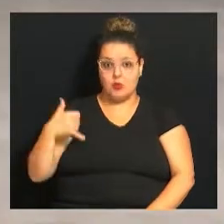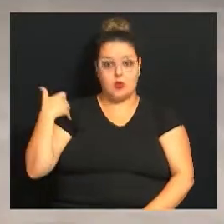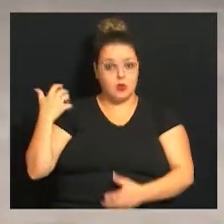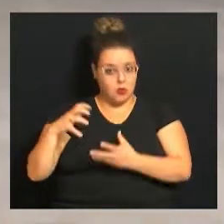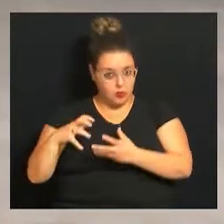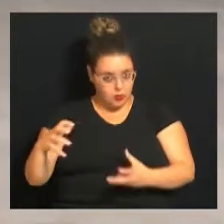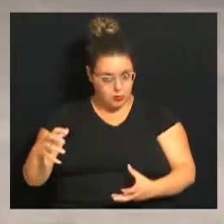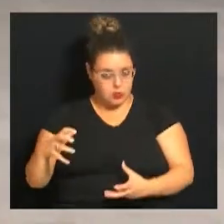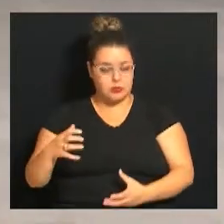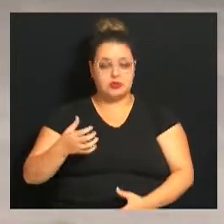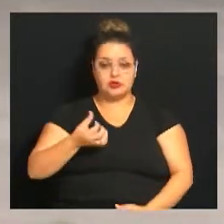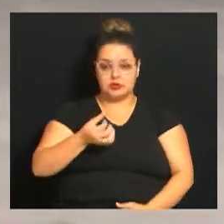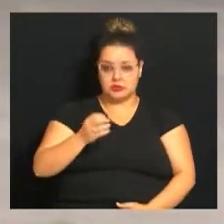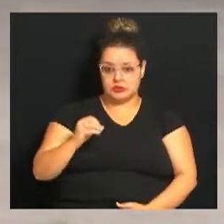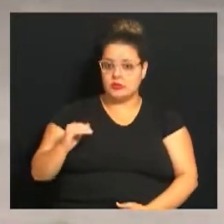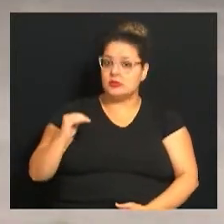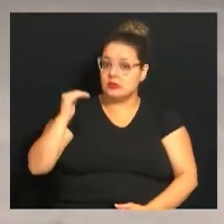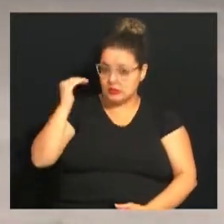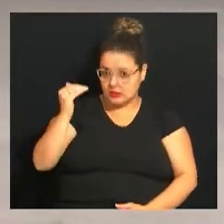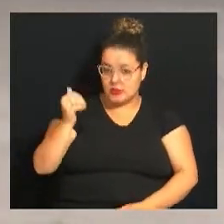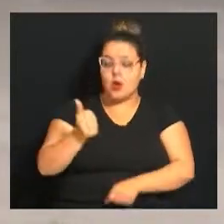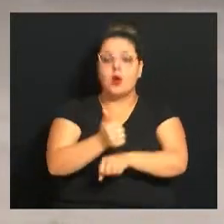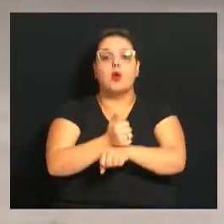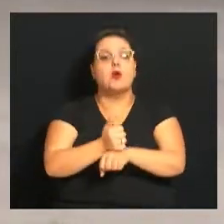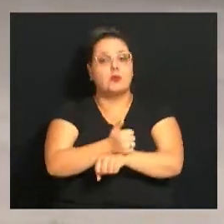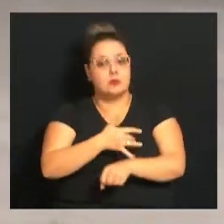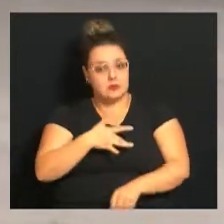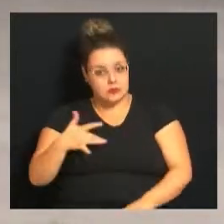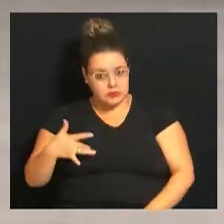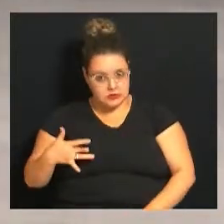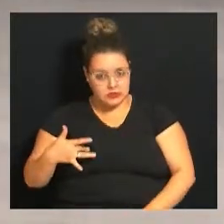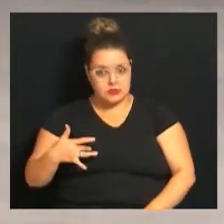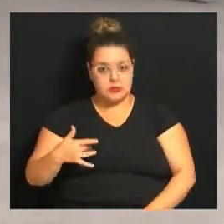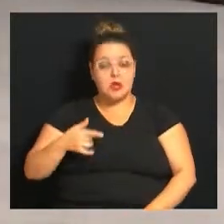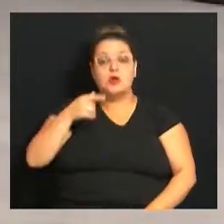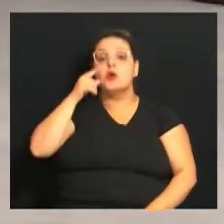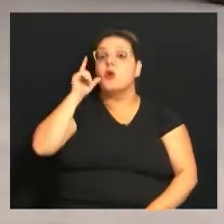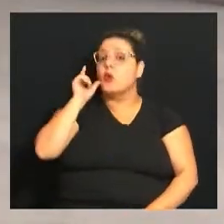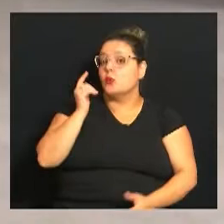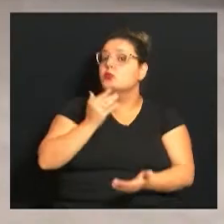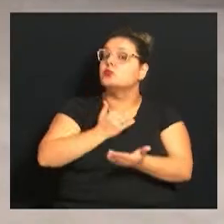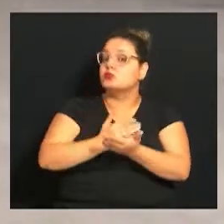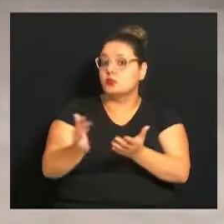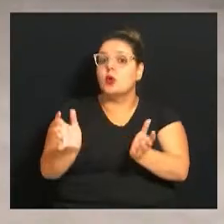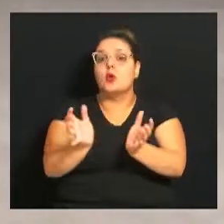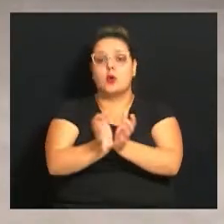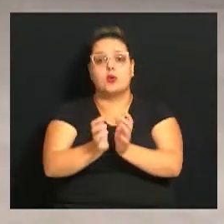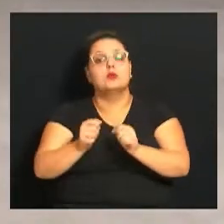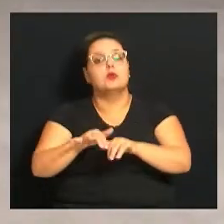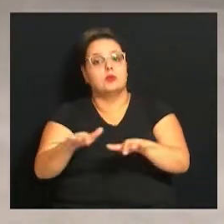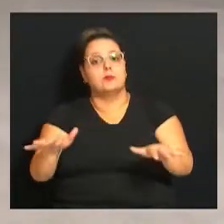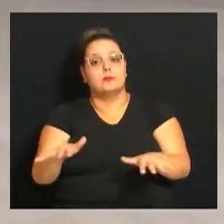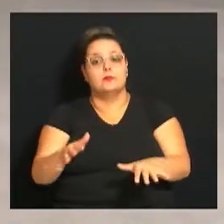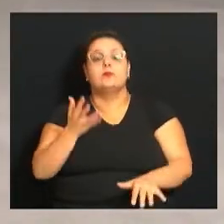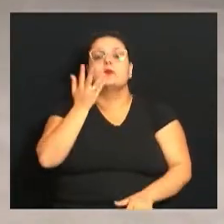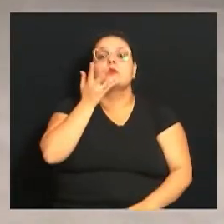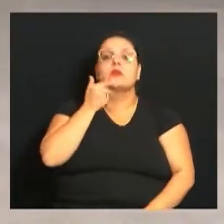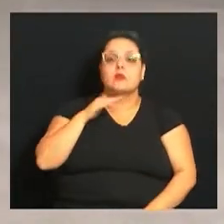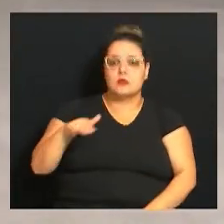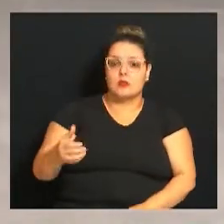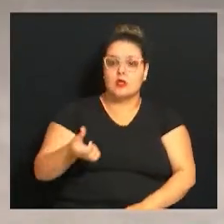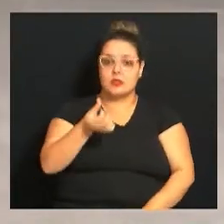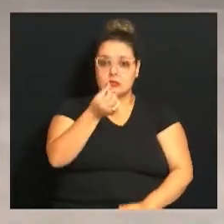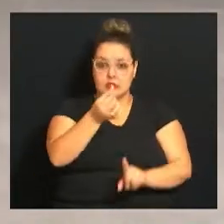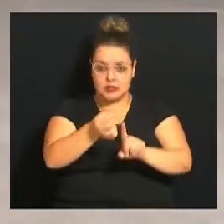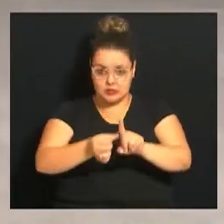acima de 60 anos e também profissionais de saúde, e desde ontem esse novo grupo ampliado, que inclui crianças entre 6 meses